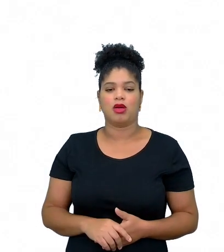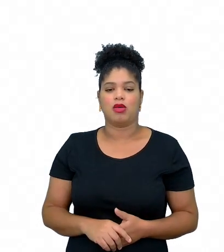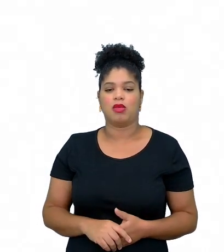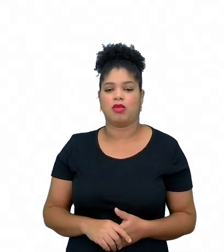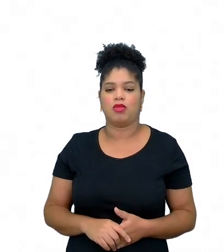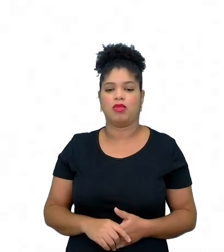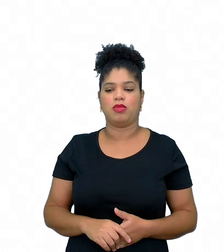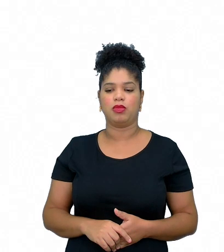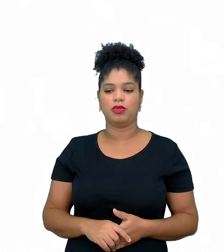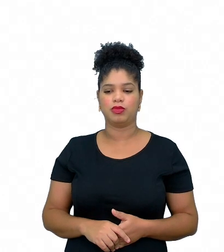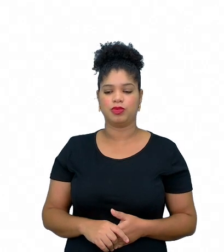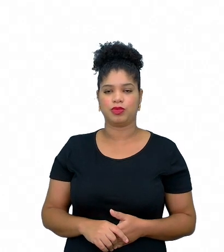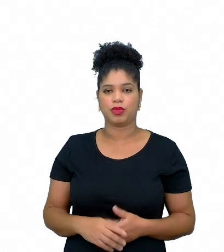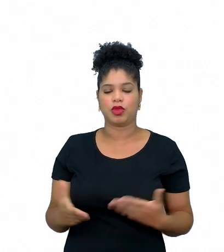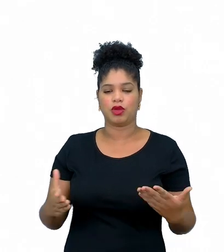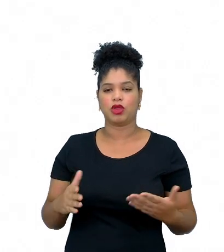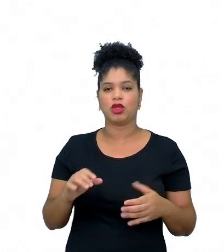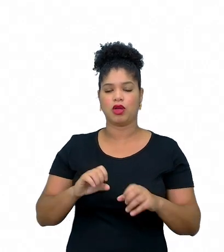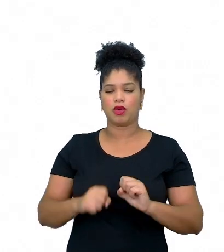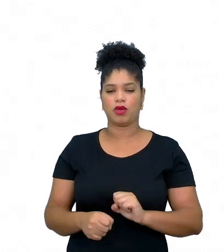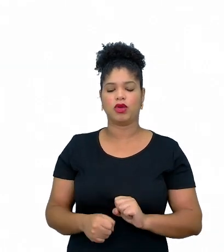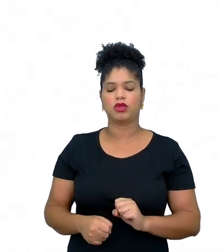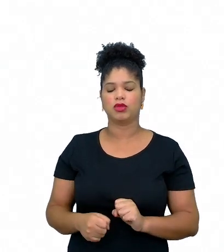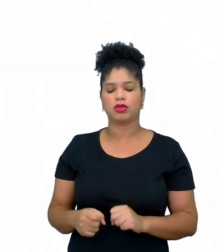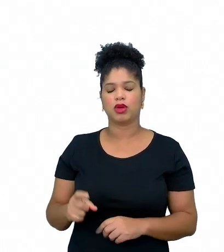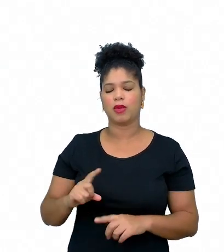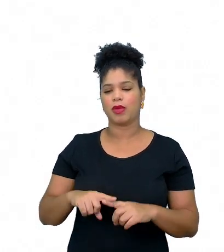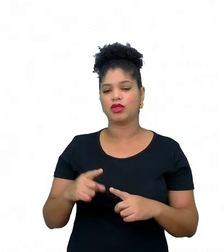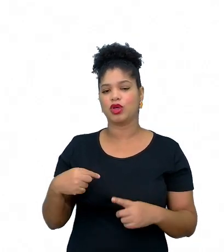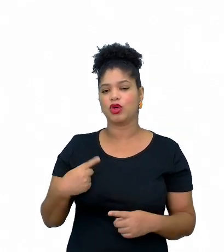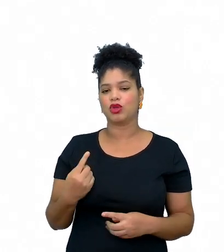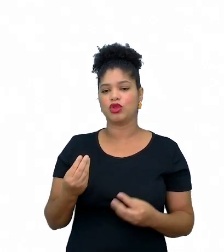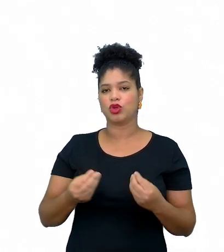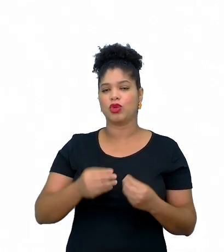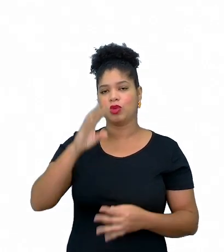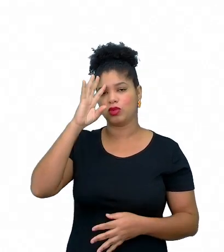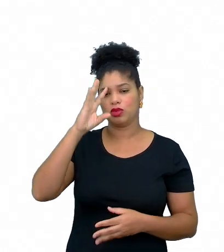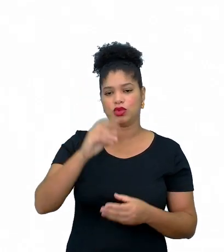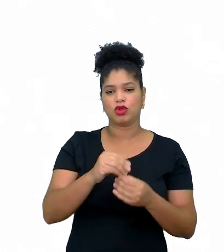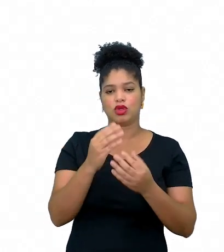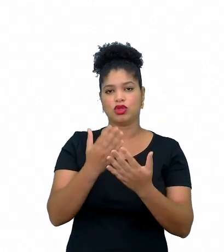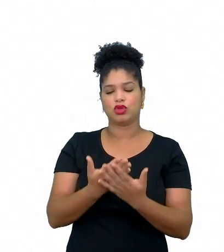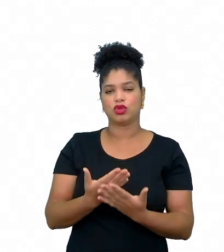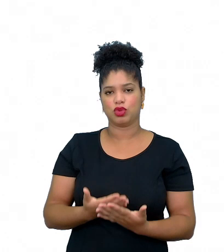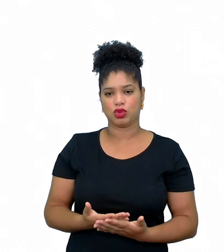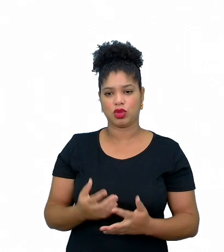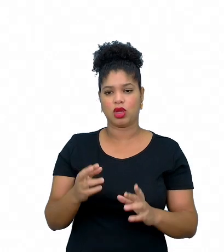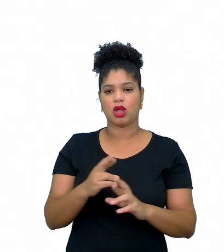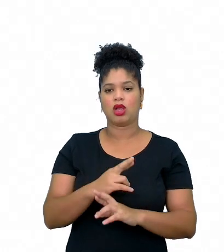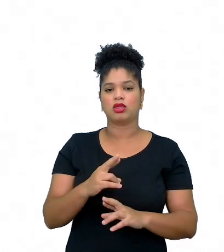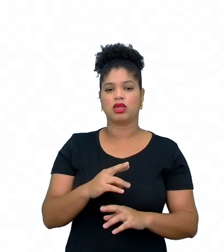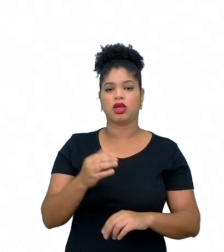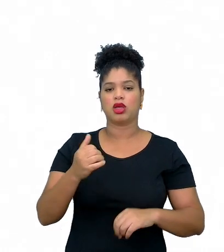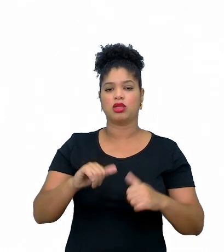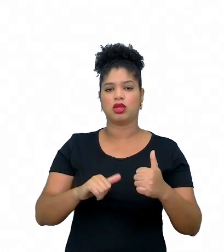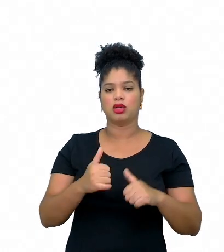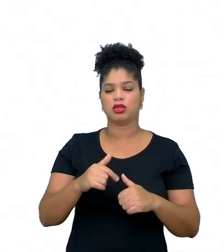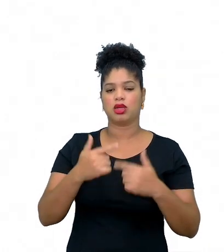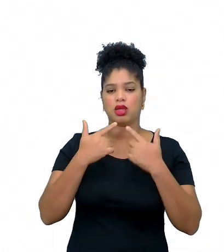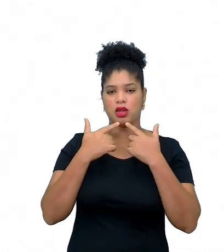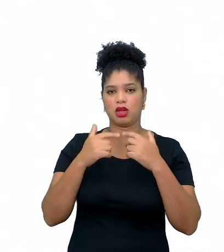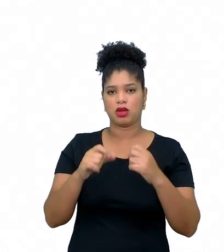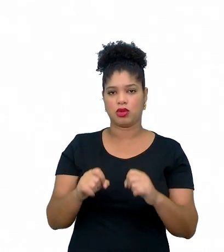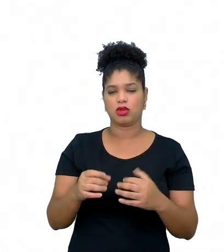na nossa formação, de que maneira nós podemos sistematizar os estudos relativos à análise linguística